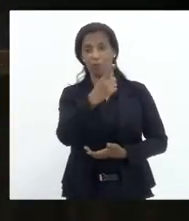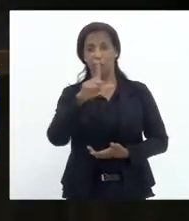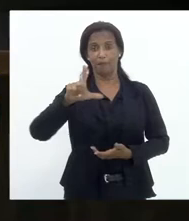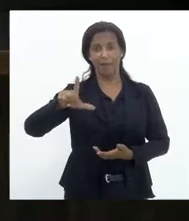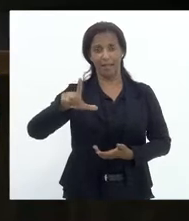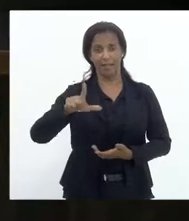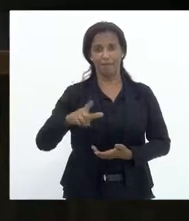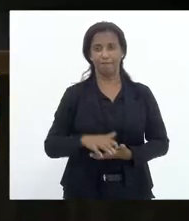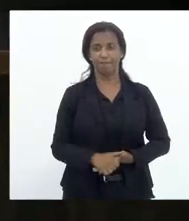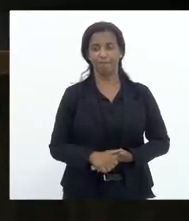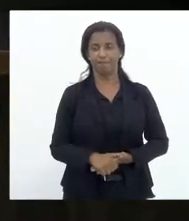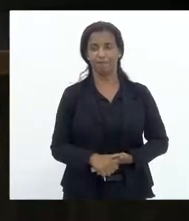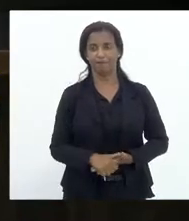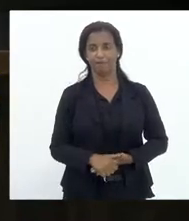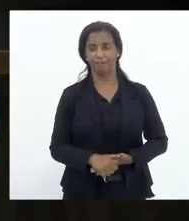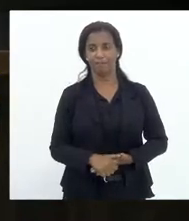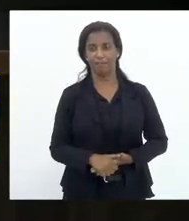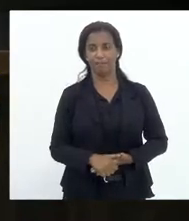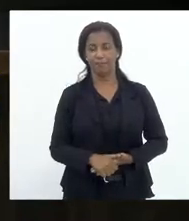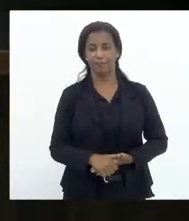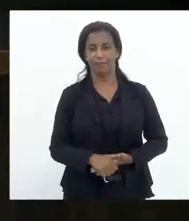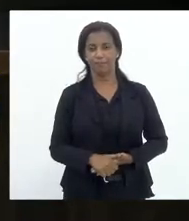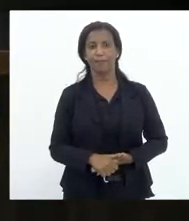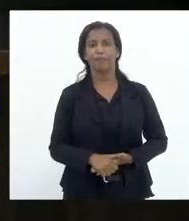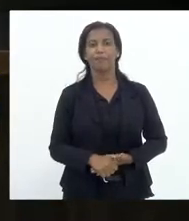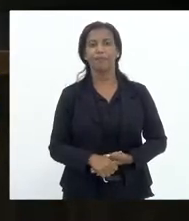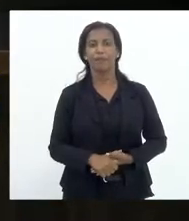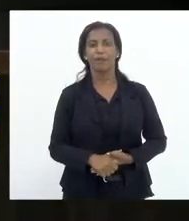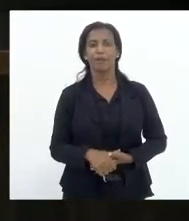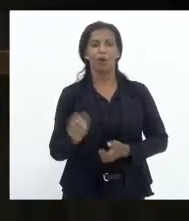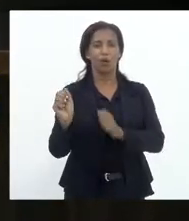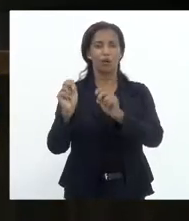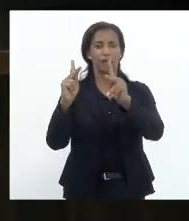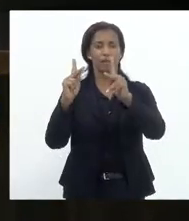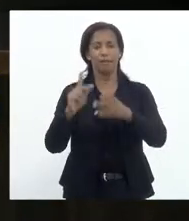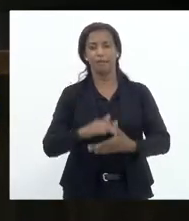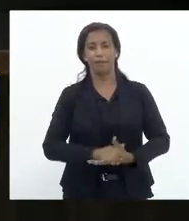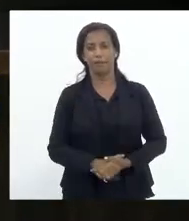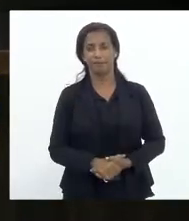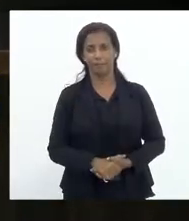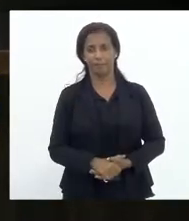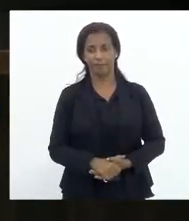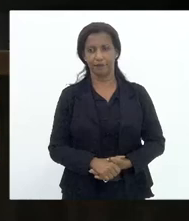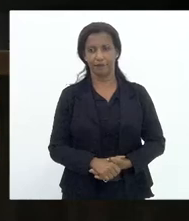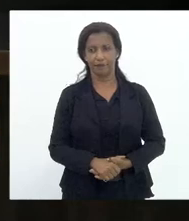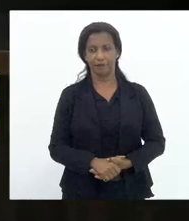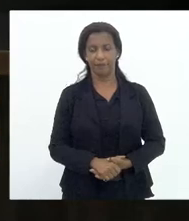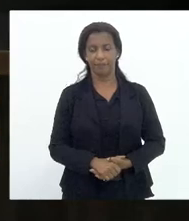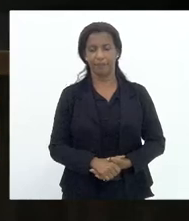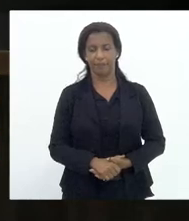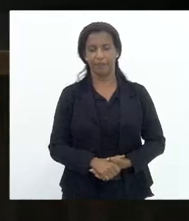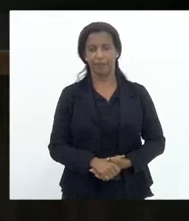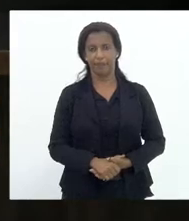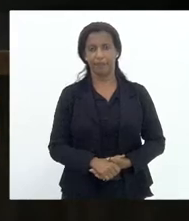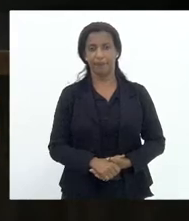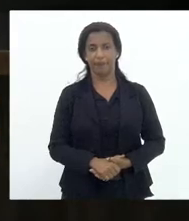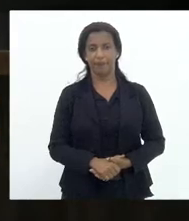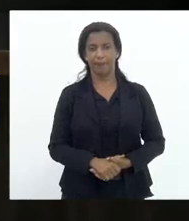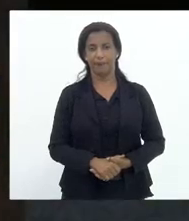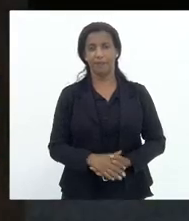um minuto e meio cada um conselho agora OK tá da Marta a primeira